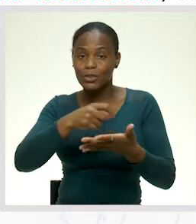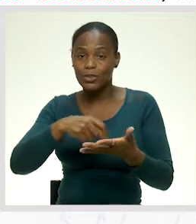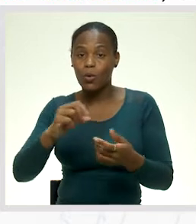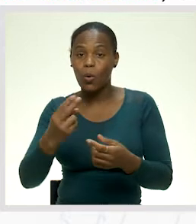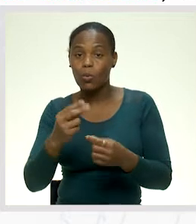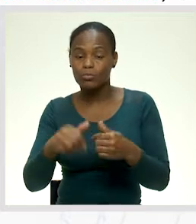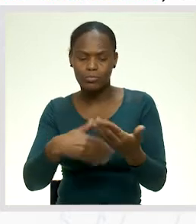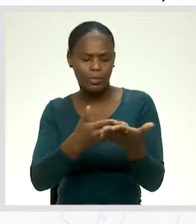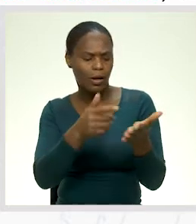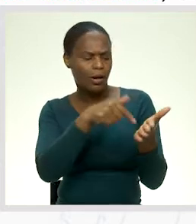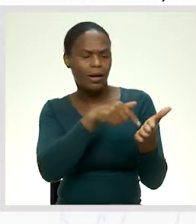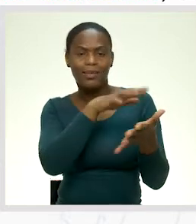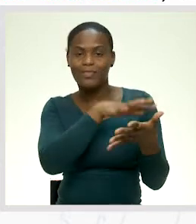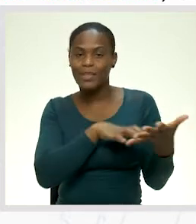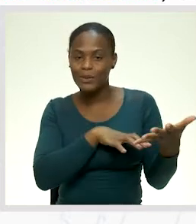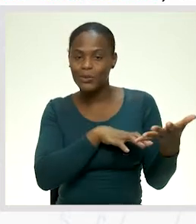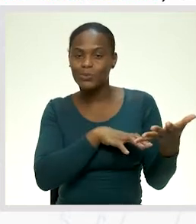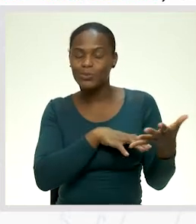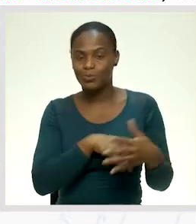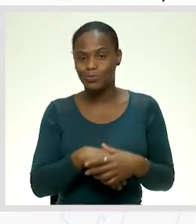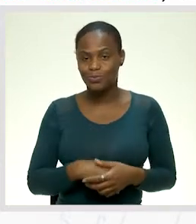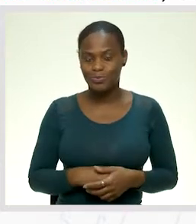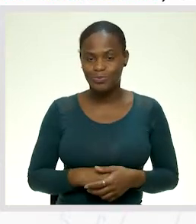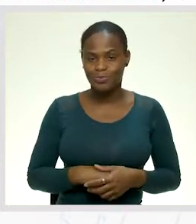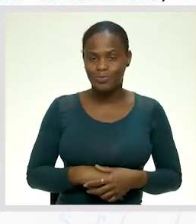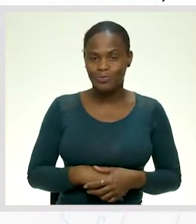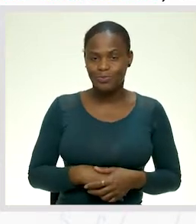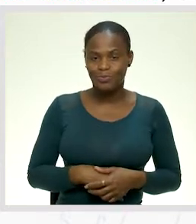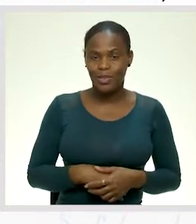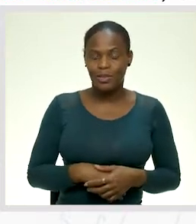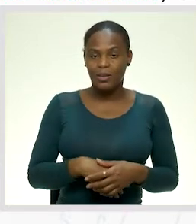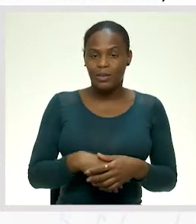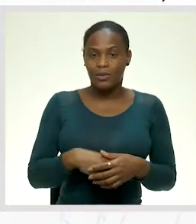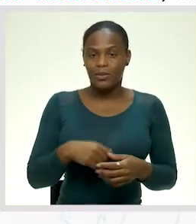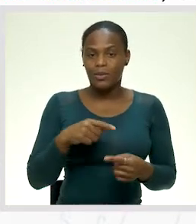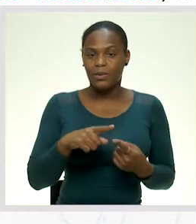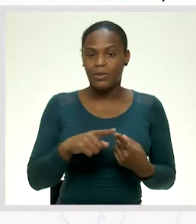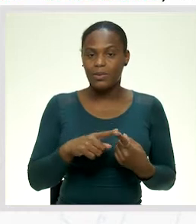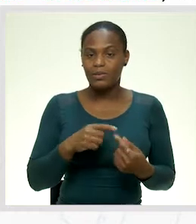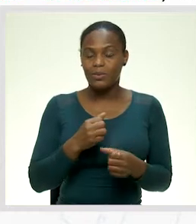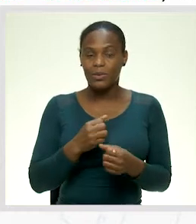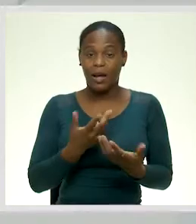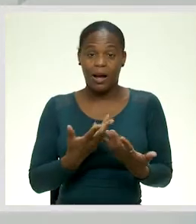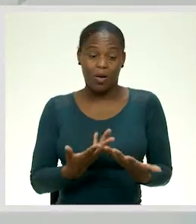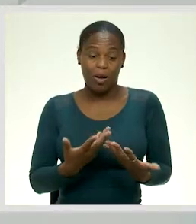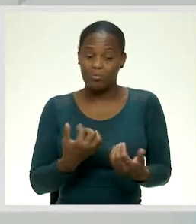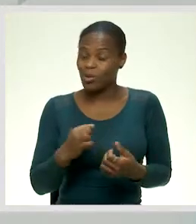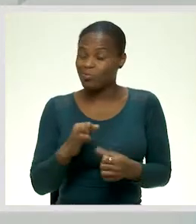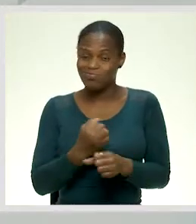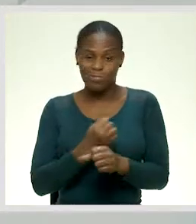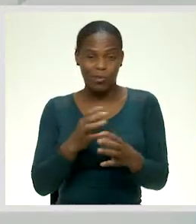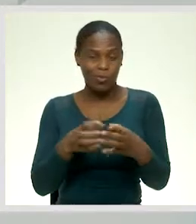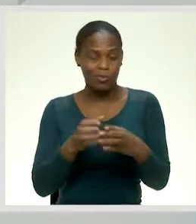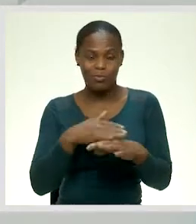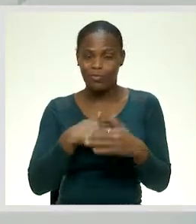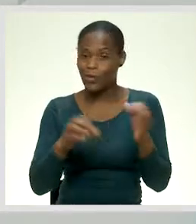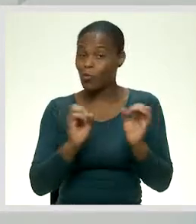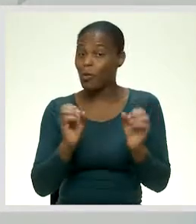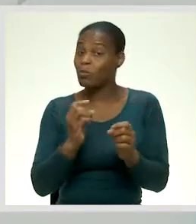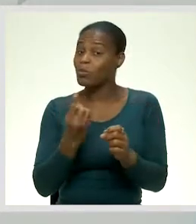texto em questão. No trabalho, agora não se faz trabalho de grupo porque a situação não permite, mas o